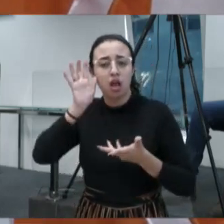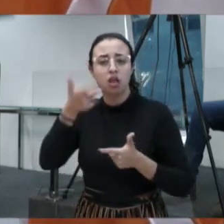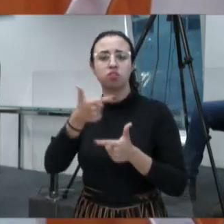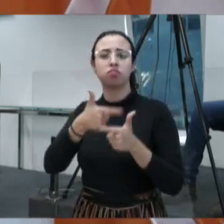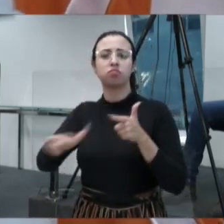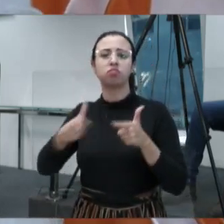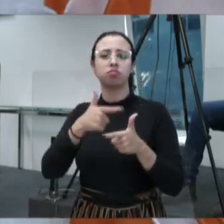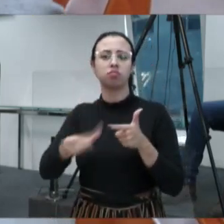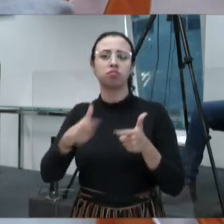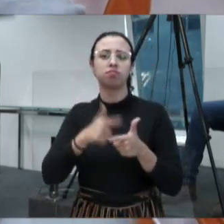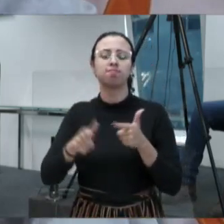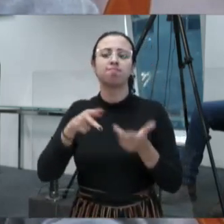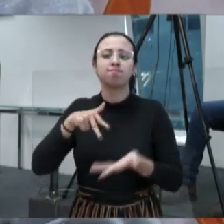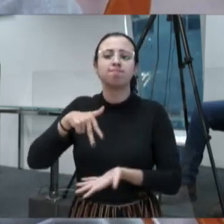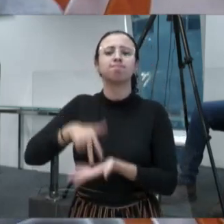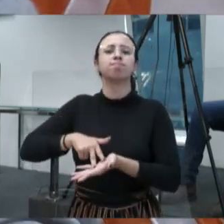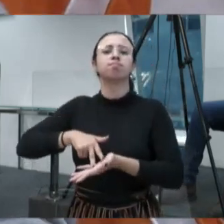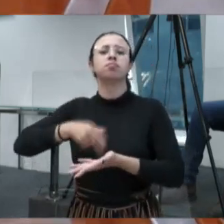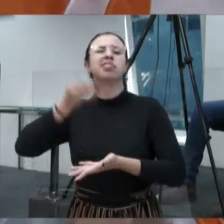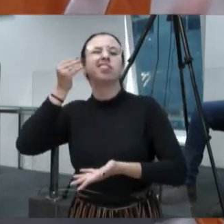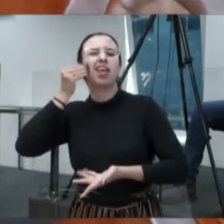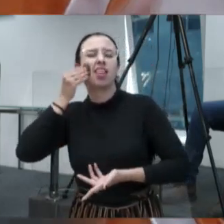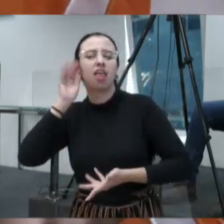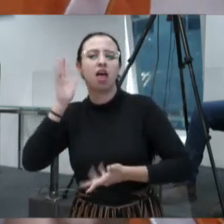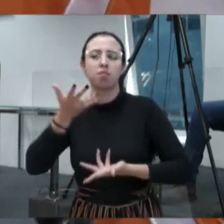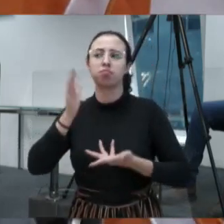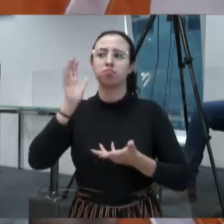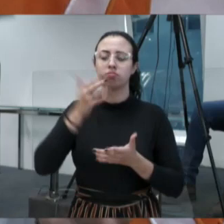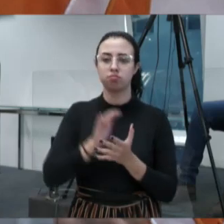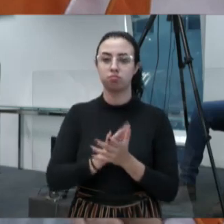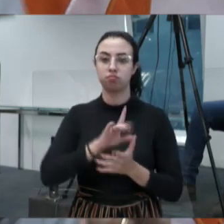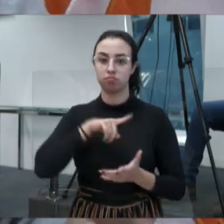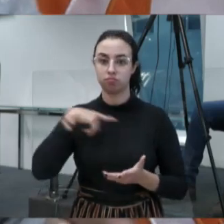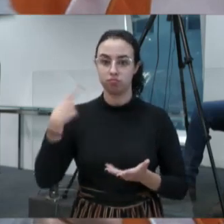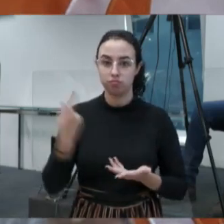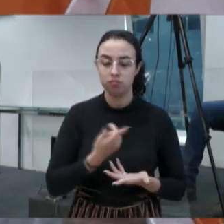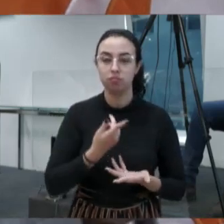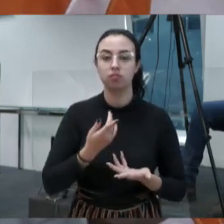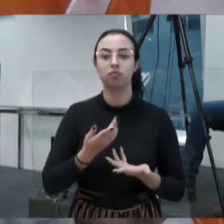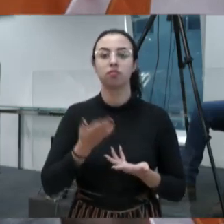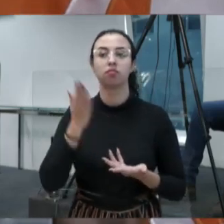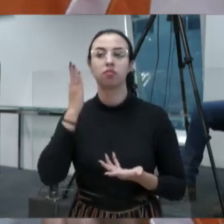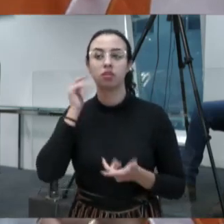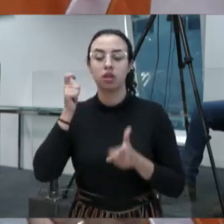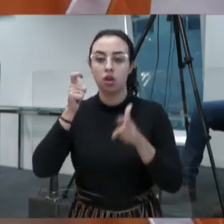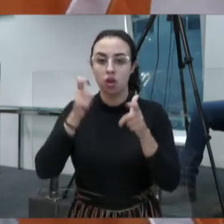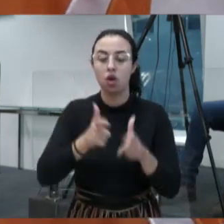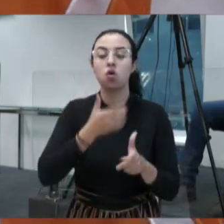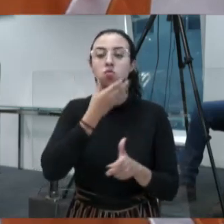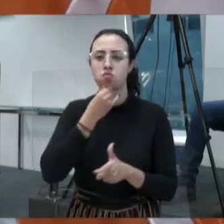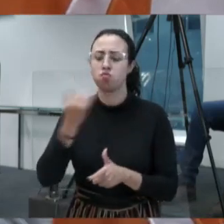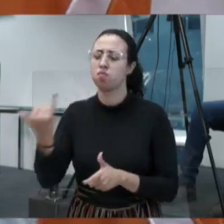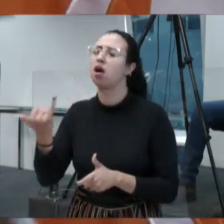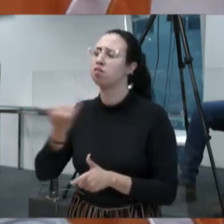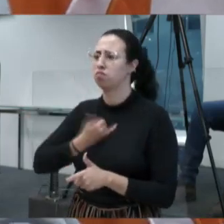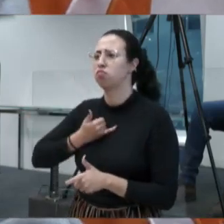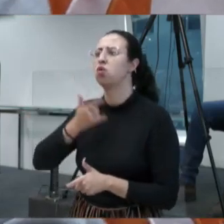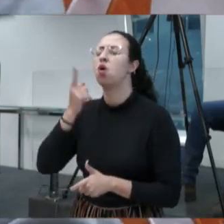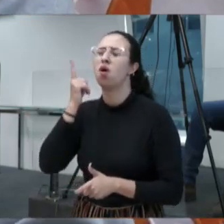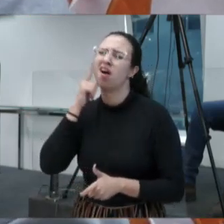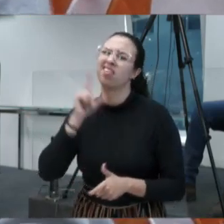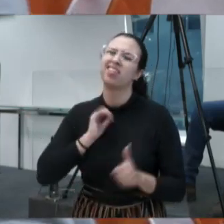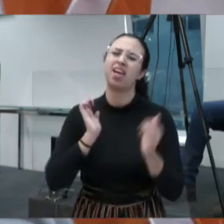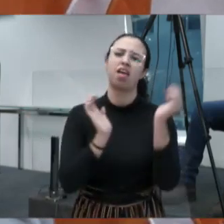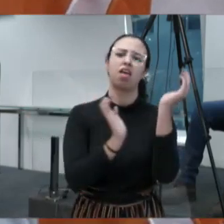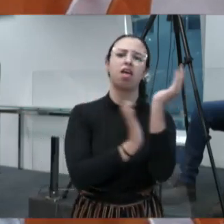sempre busca essa tribuna para trazer a solução. A gente tem acompanhado, onde o Lucas falou, essa parte burocrática, a licitação,